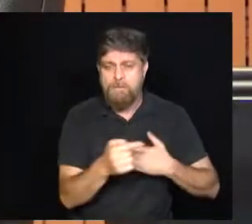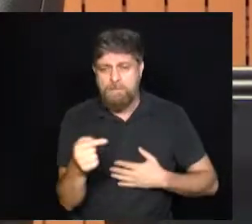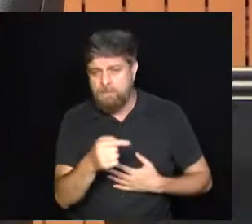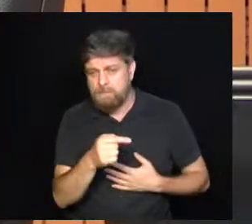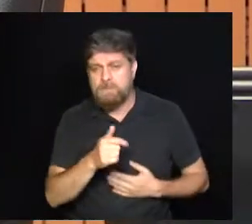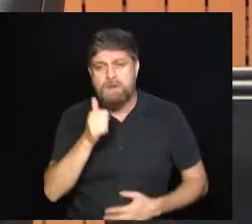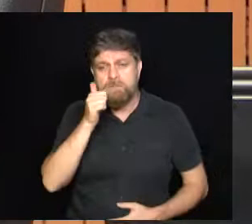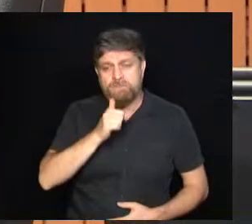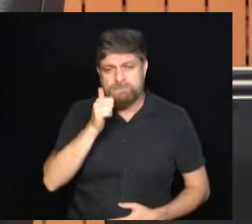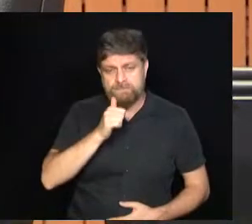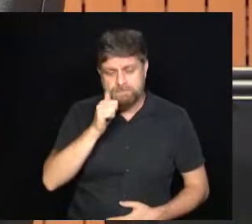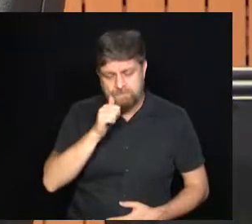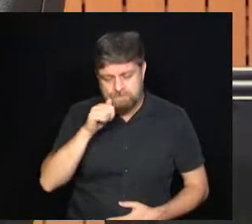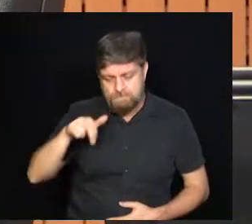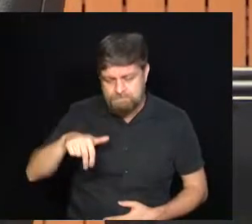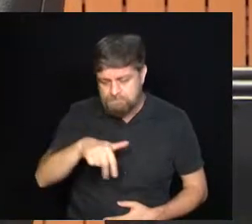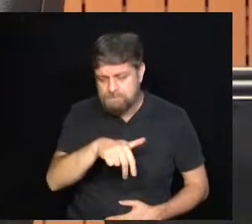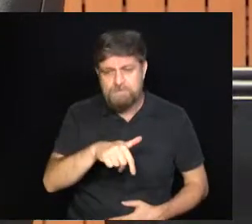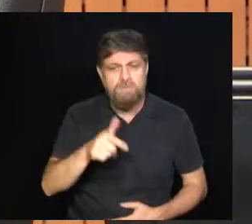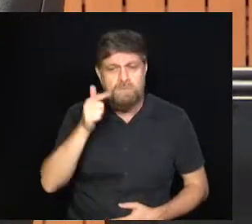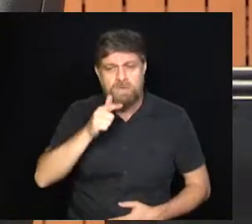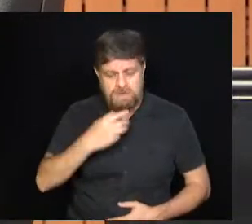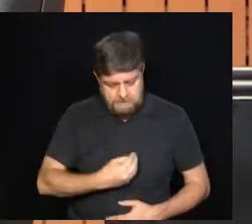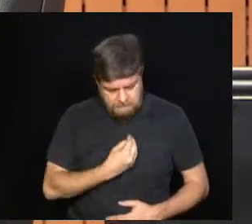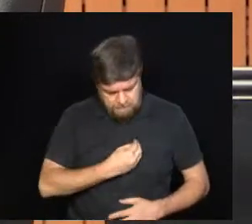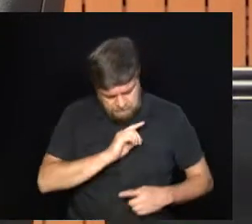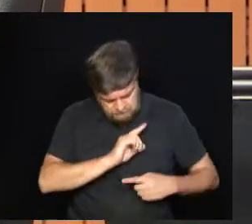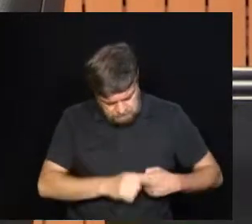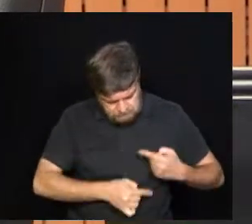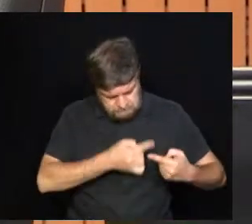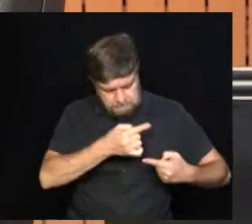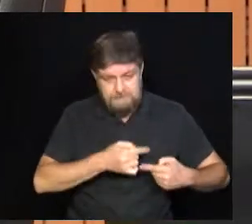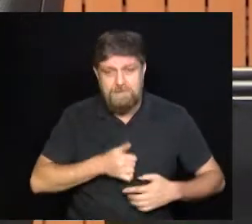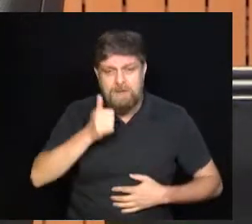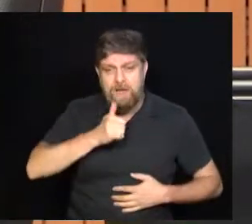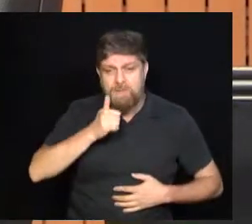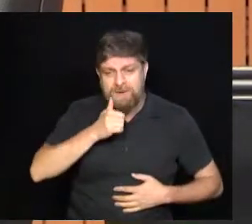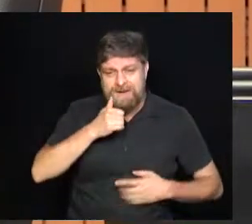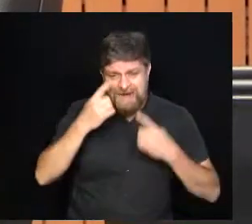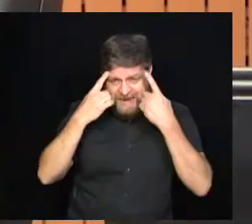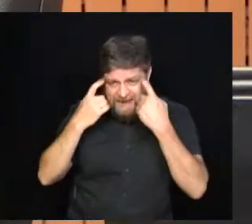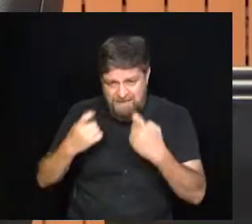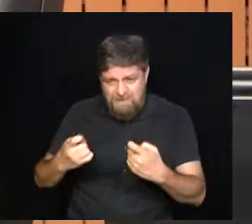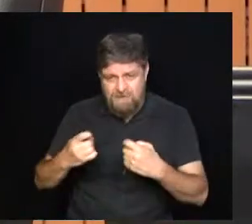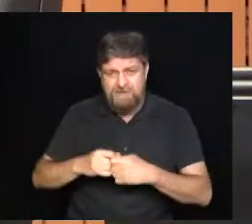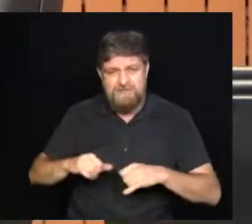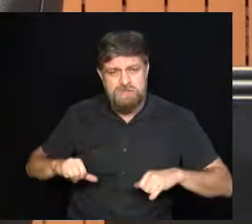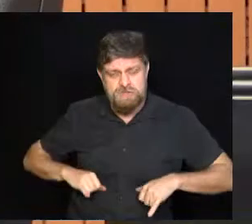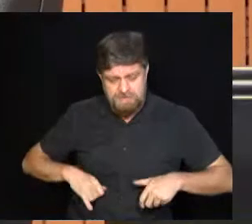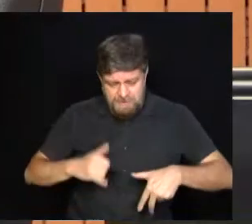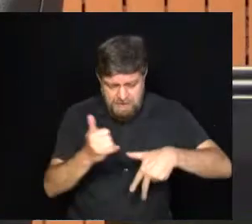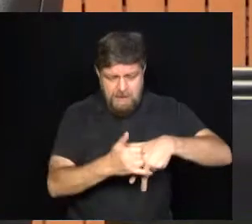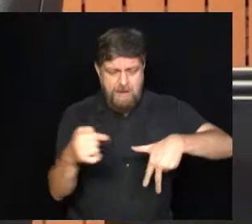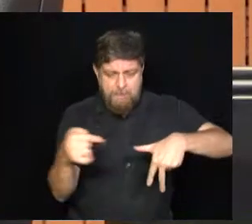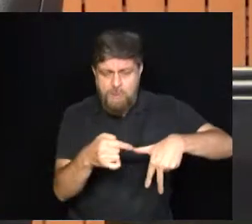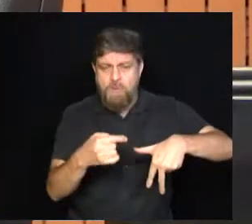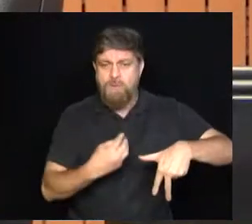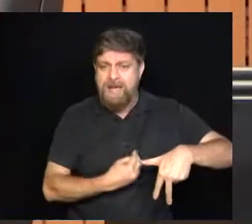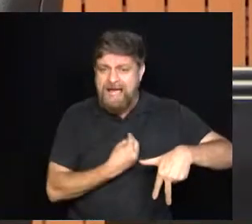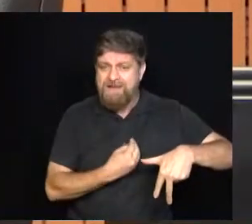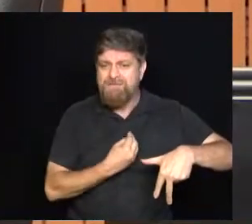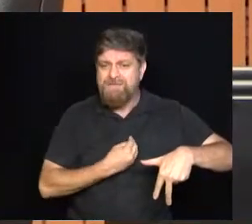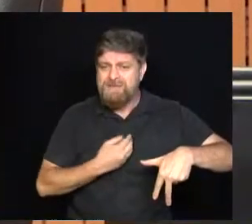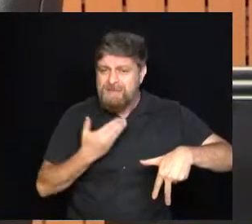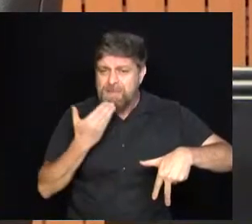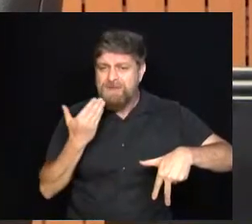essa mulher possa reconstruir sua vida, para que a mulher em situação de violência encontre um caminho mais fácil a seguir. E,